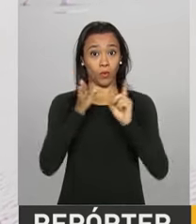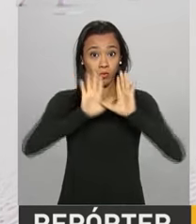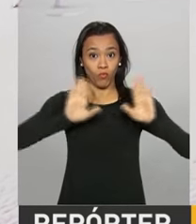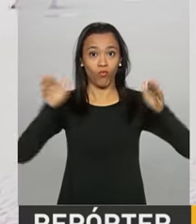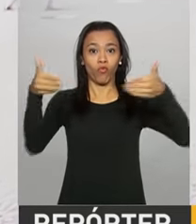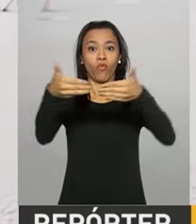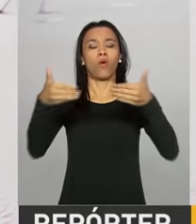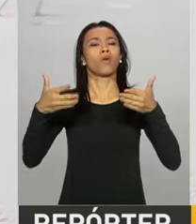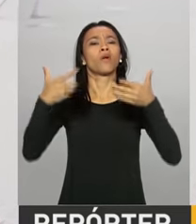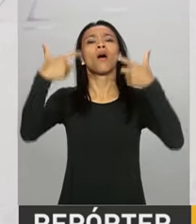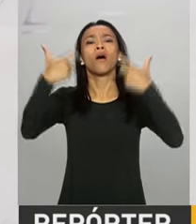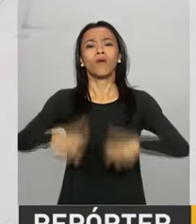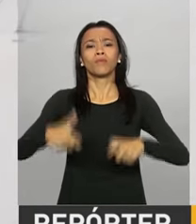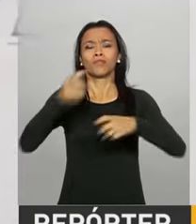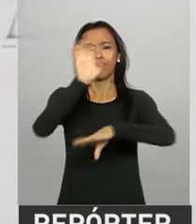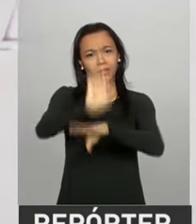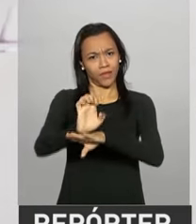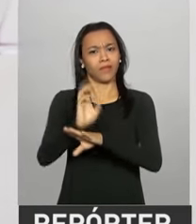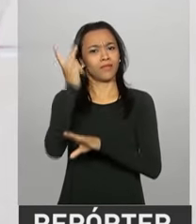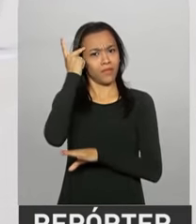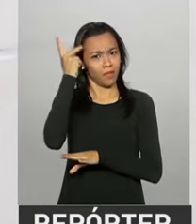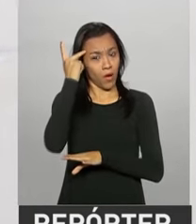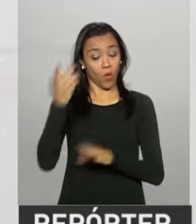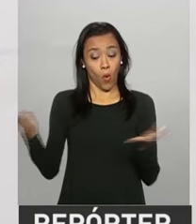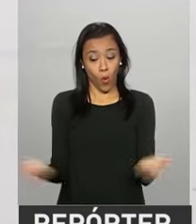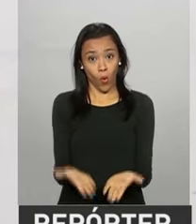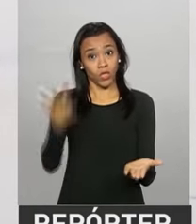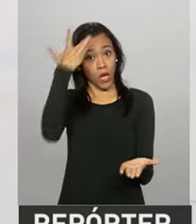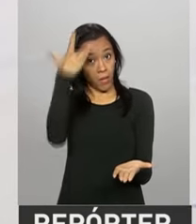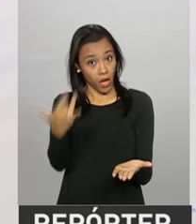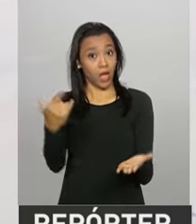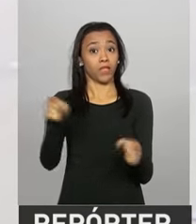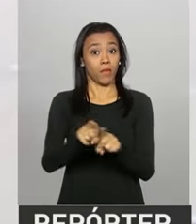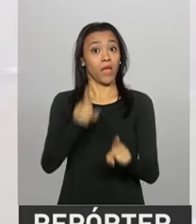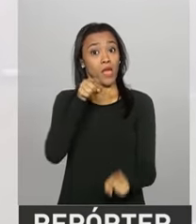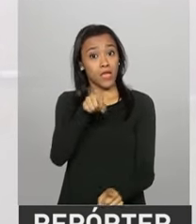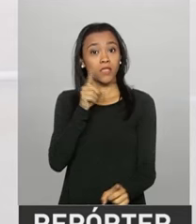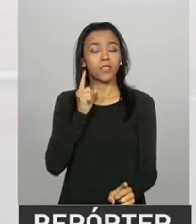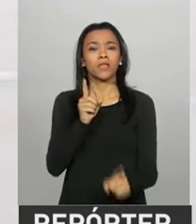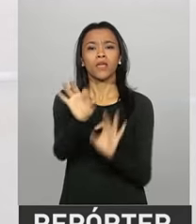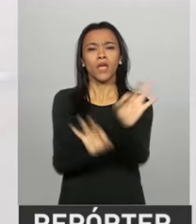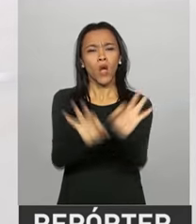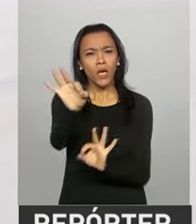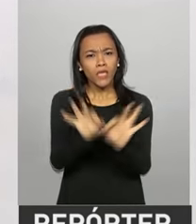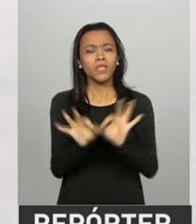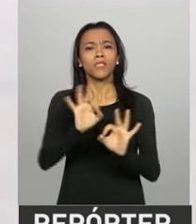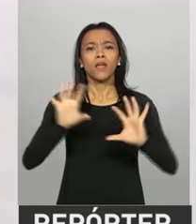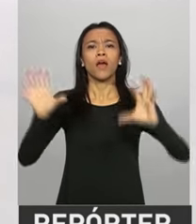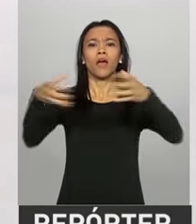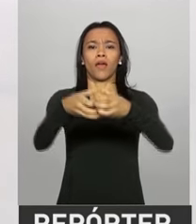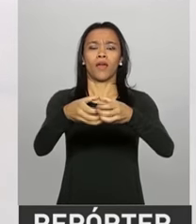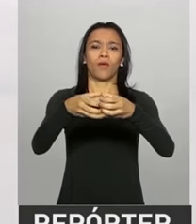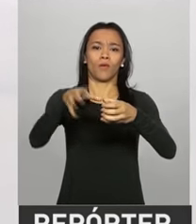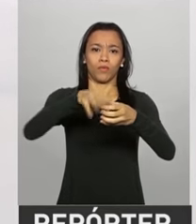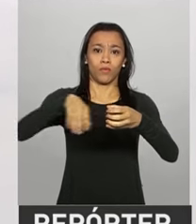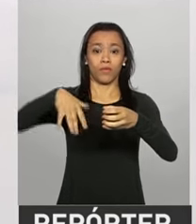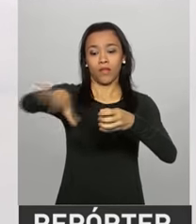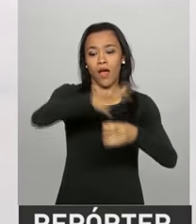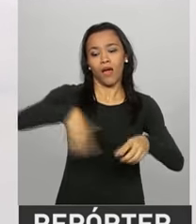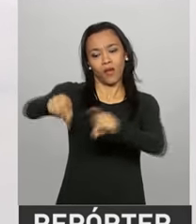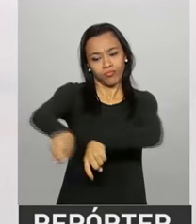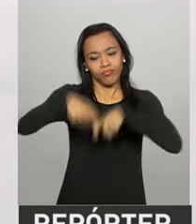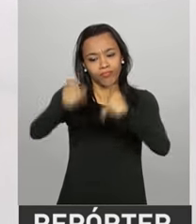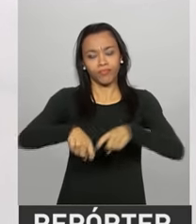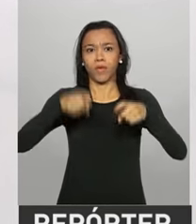Forum, que acontece em São Paulo entre hoje e amanhã. Esse evento, que é promovido pela Sociedade Rural Brasileira, é, como você disse, o maior evento